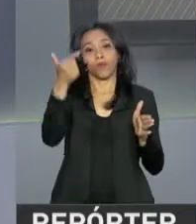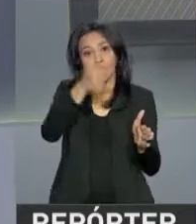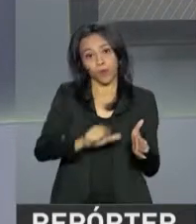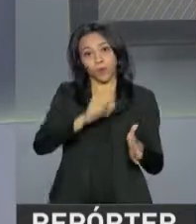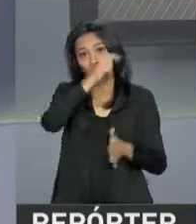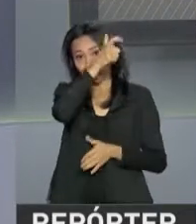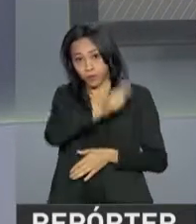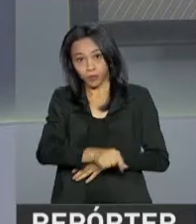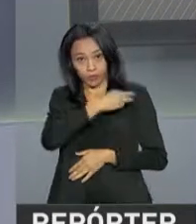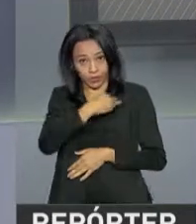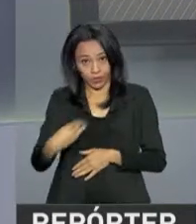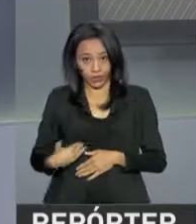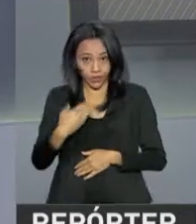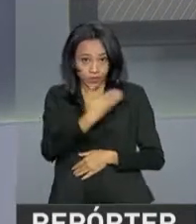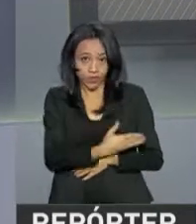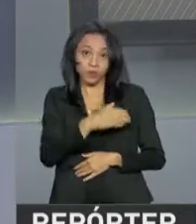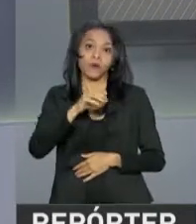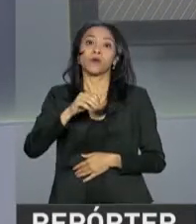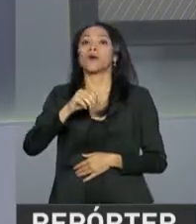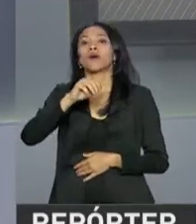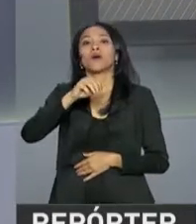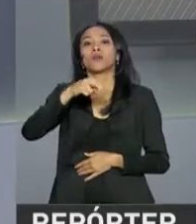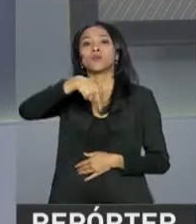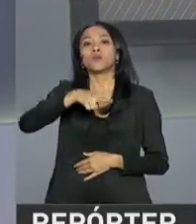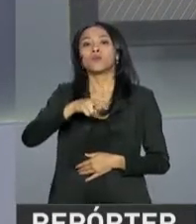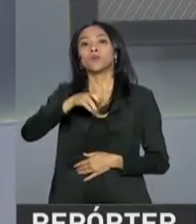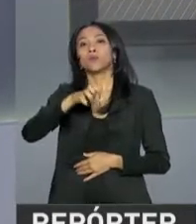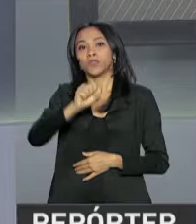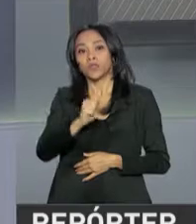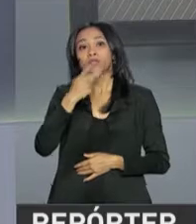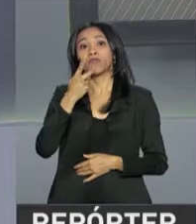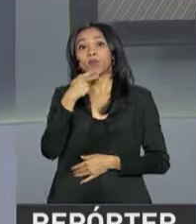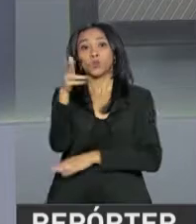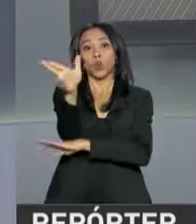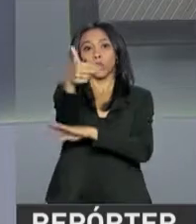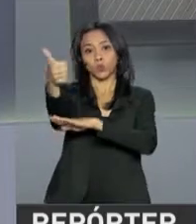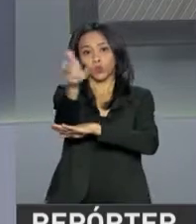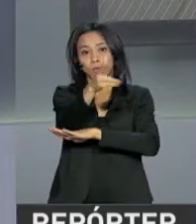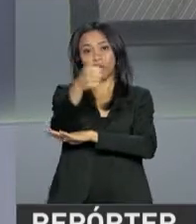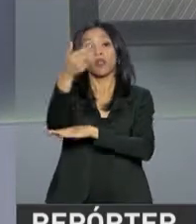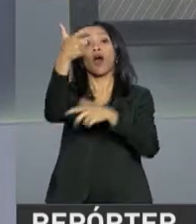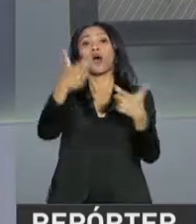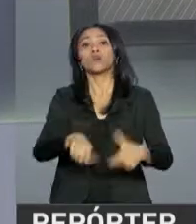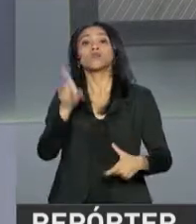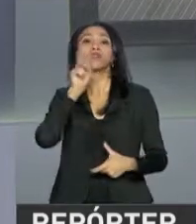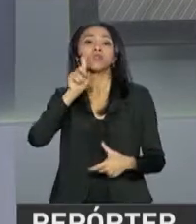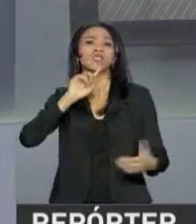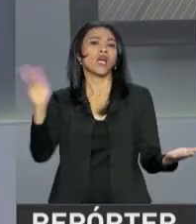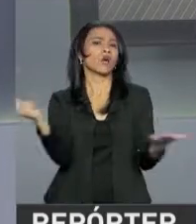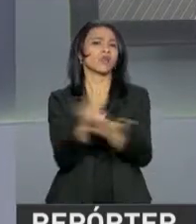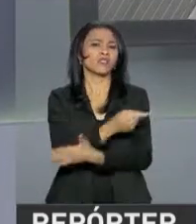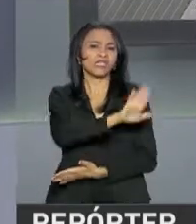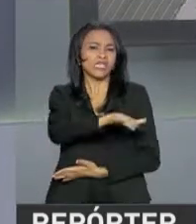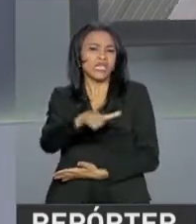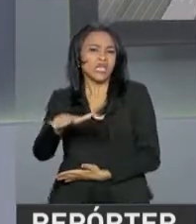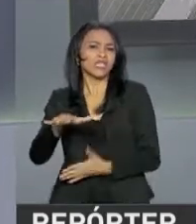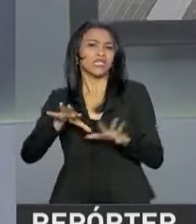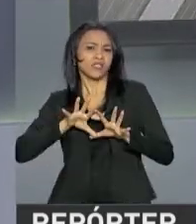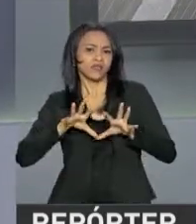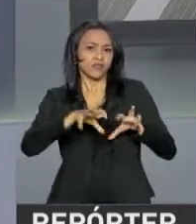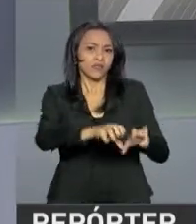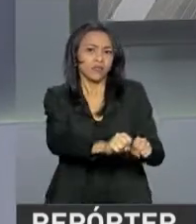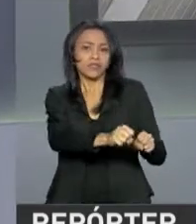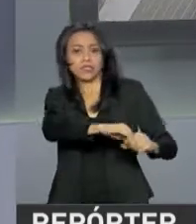Nunes, falou sobre o trabalho dos consulados brasileiros nos Estados Unidos diante do caso das crianças que vêm sendo mantidas sob